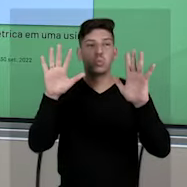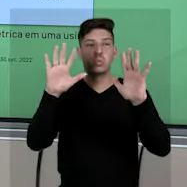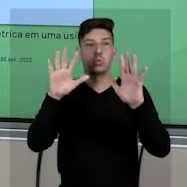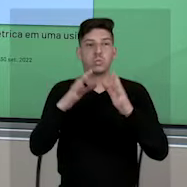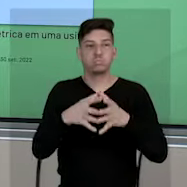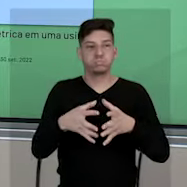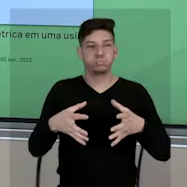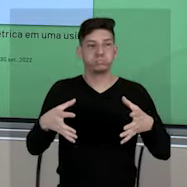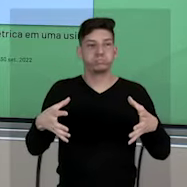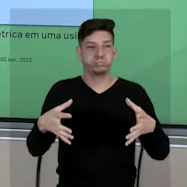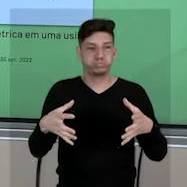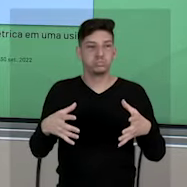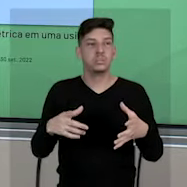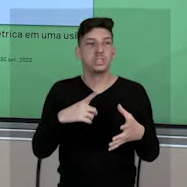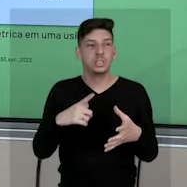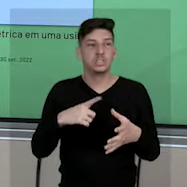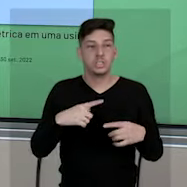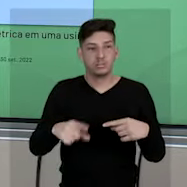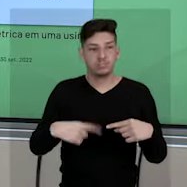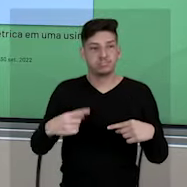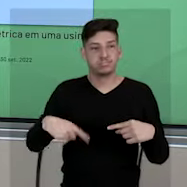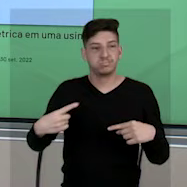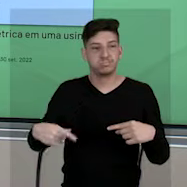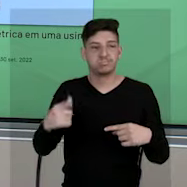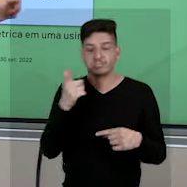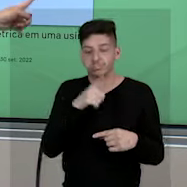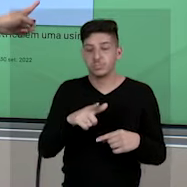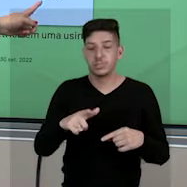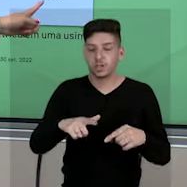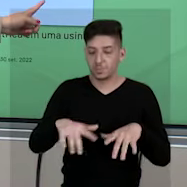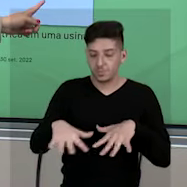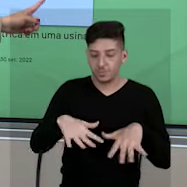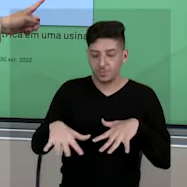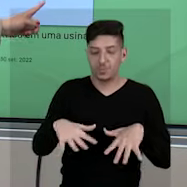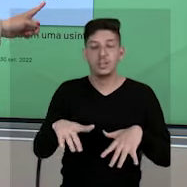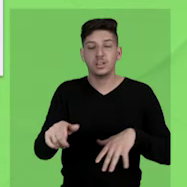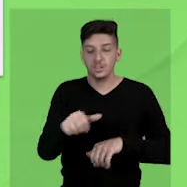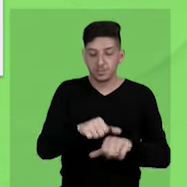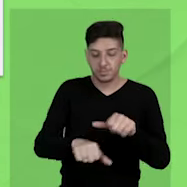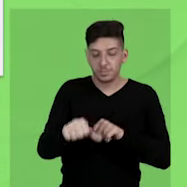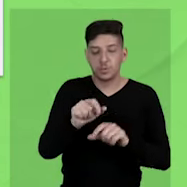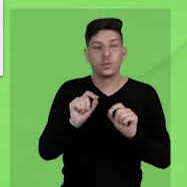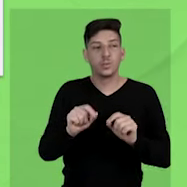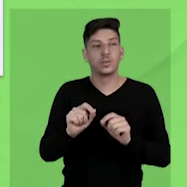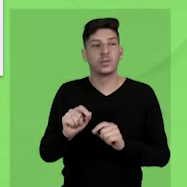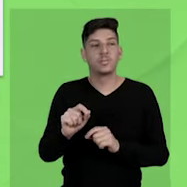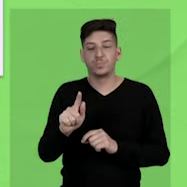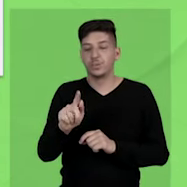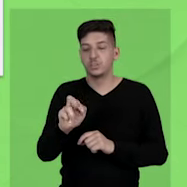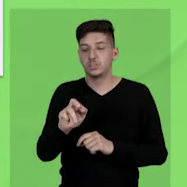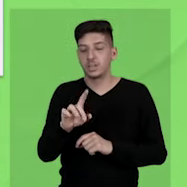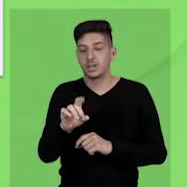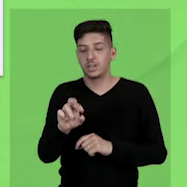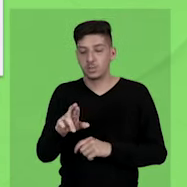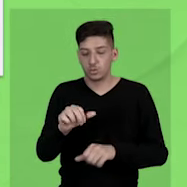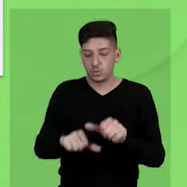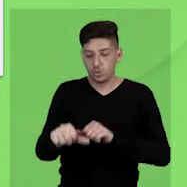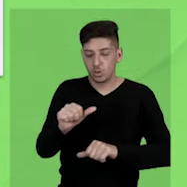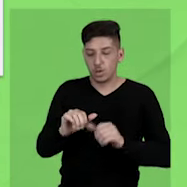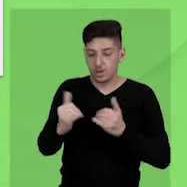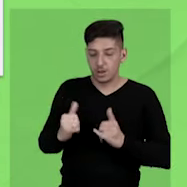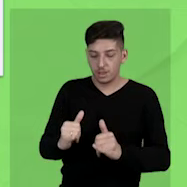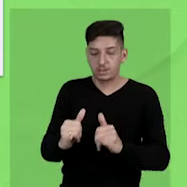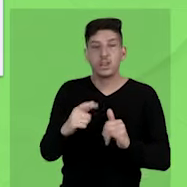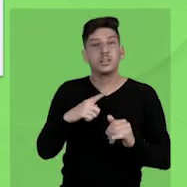ali pela região das turbinas, gerando movimento. Esse movimento é transformado num gerador em eletricidade que é distribuído para as nossas